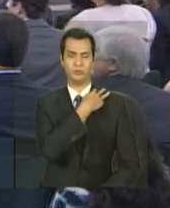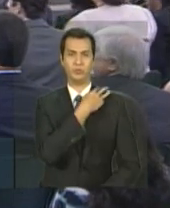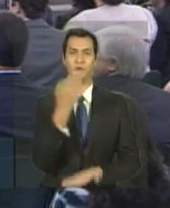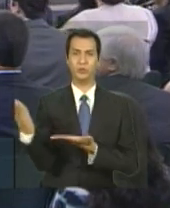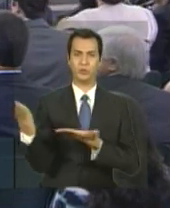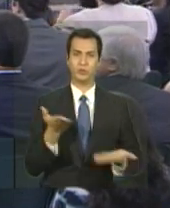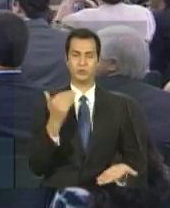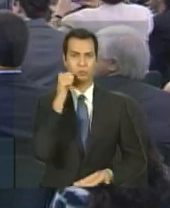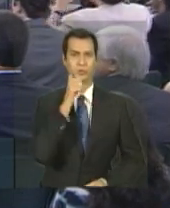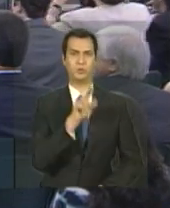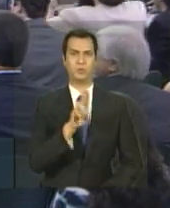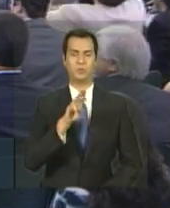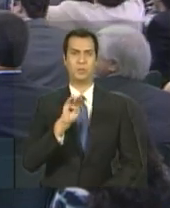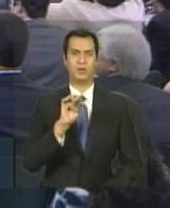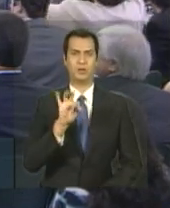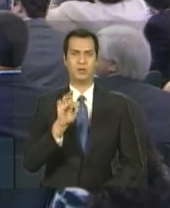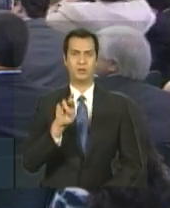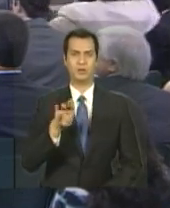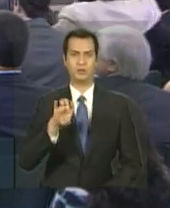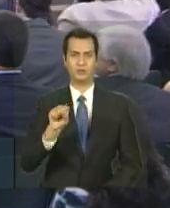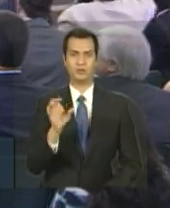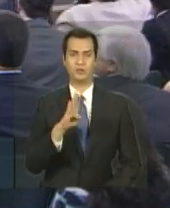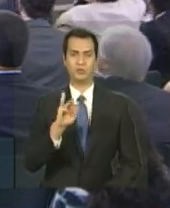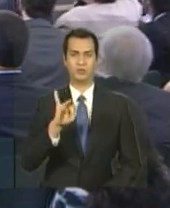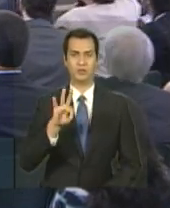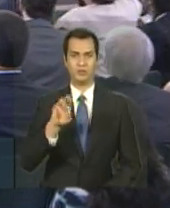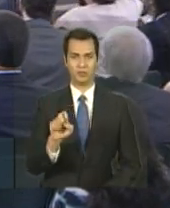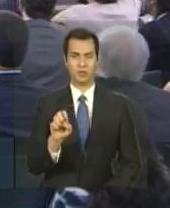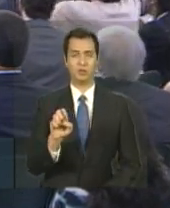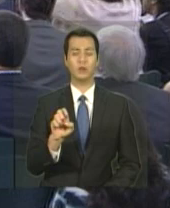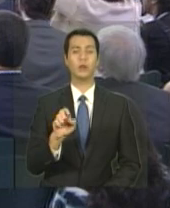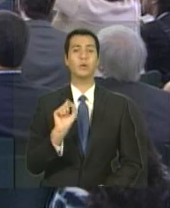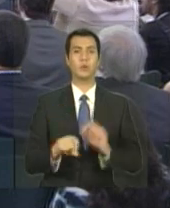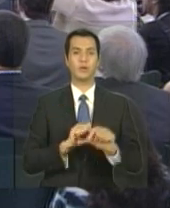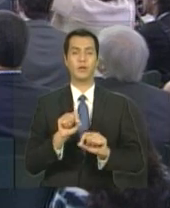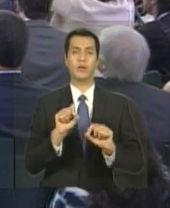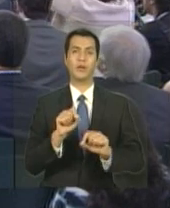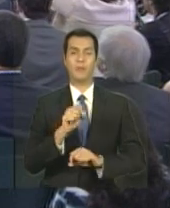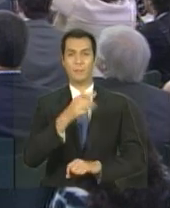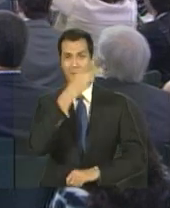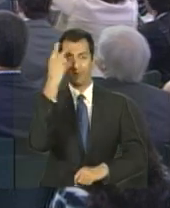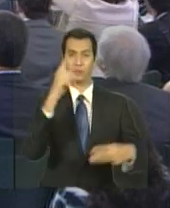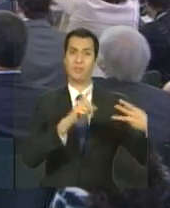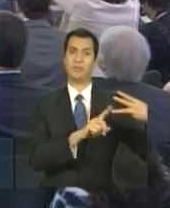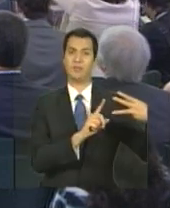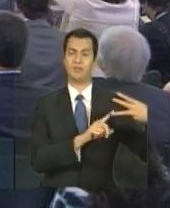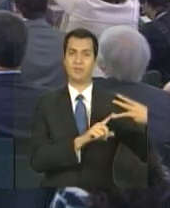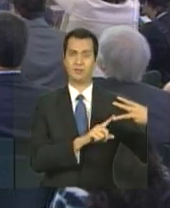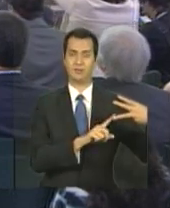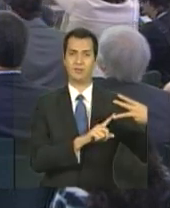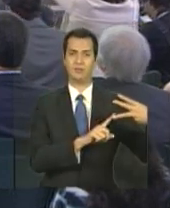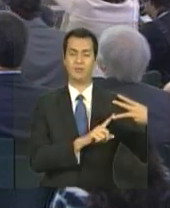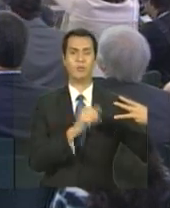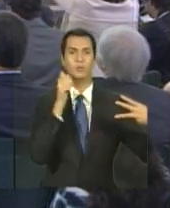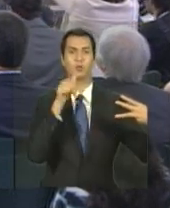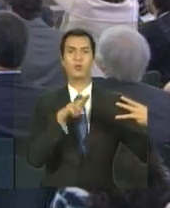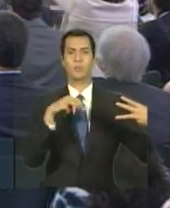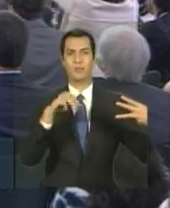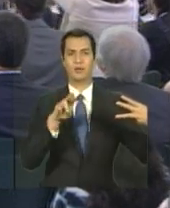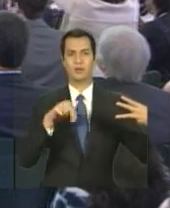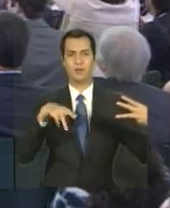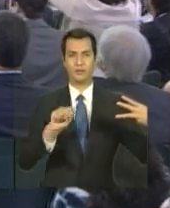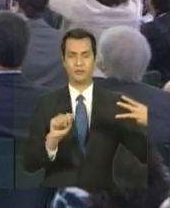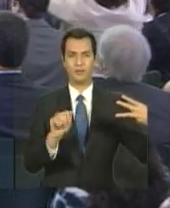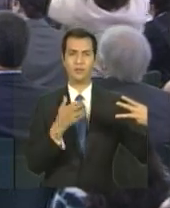senhora Beatriz Bier Johann-Peter a entregar o prêmio à terceira colocada na categoria Estudante, Marina